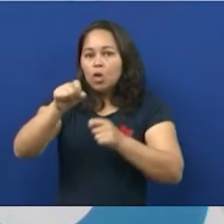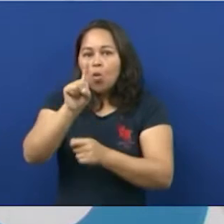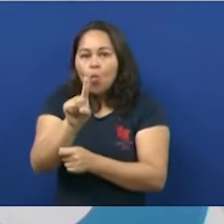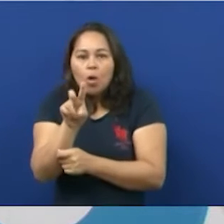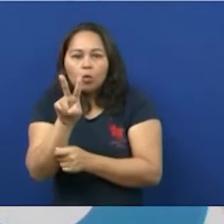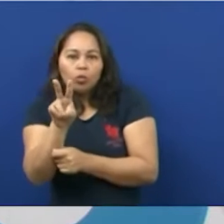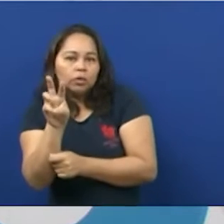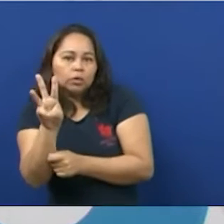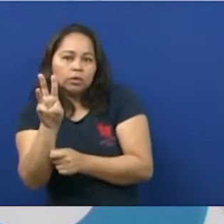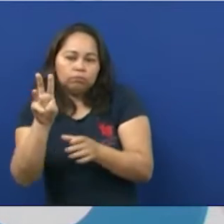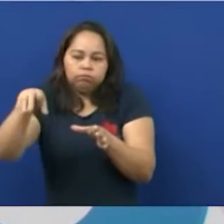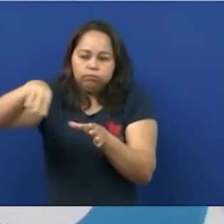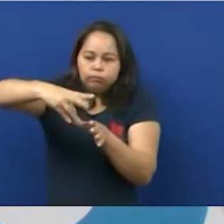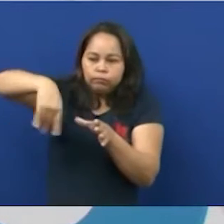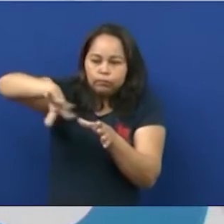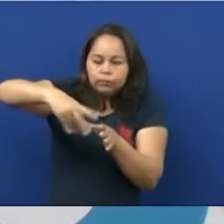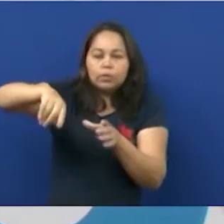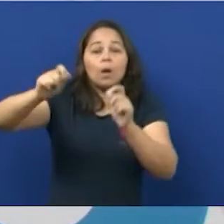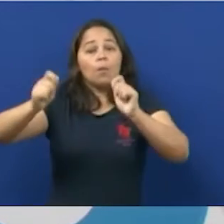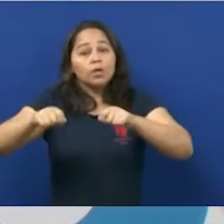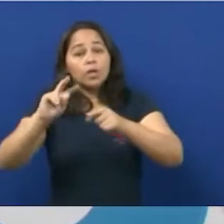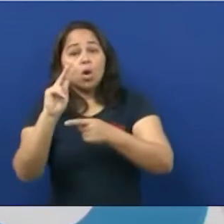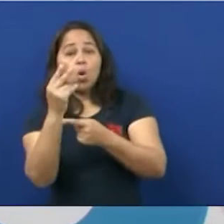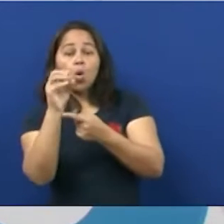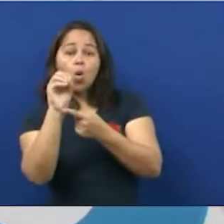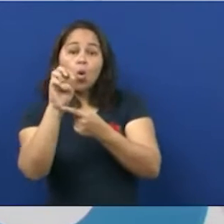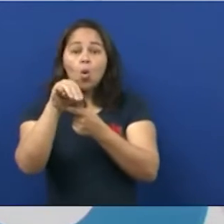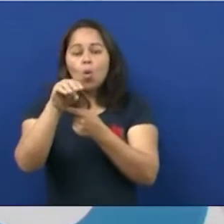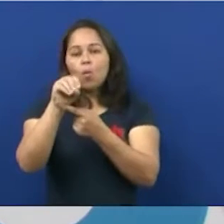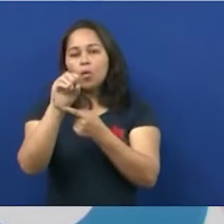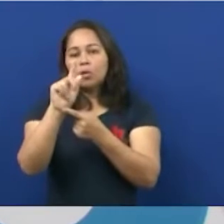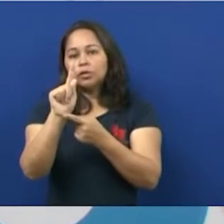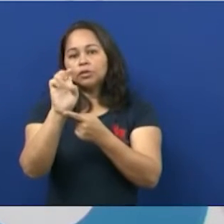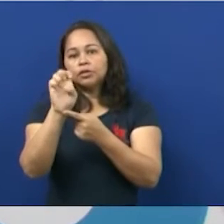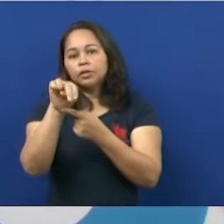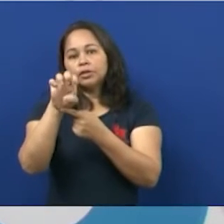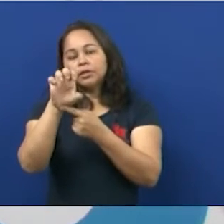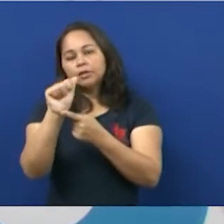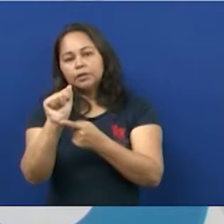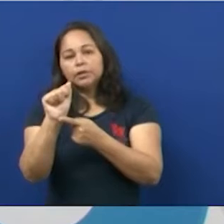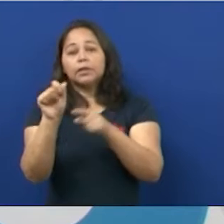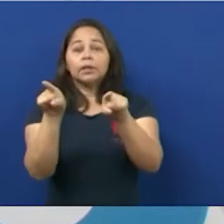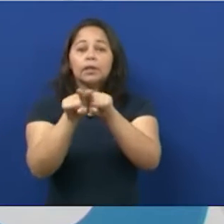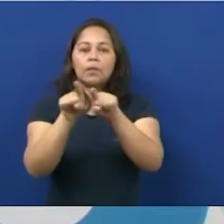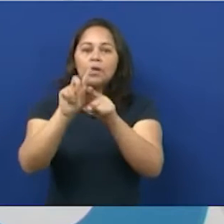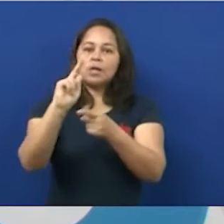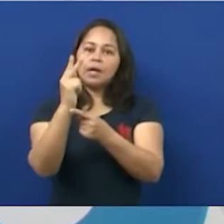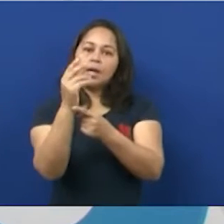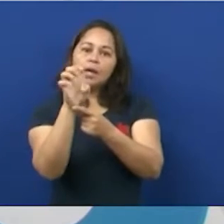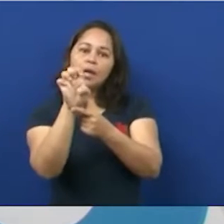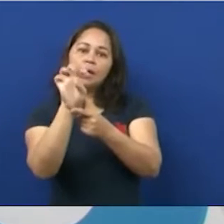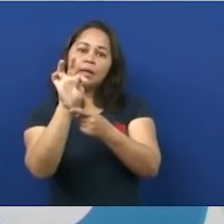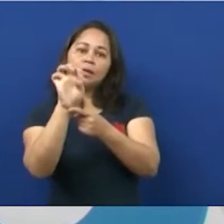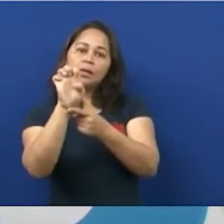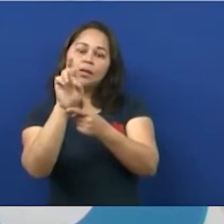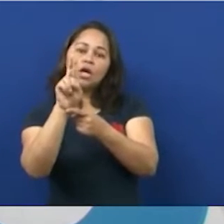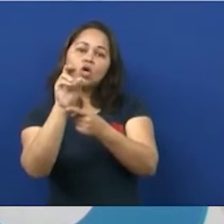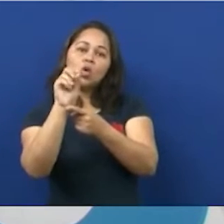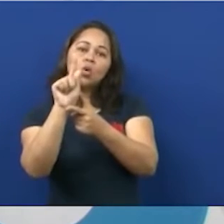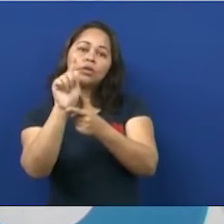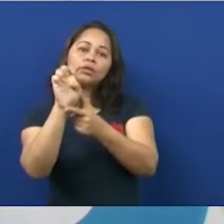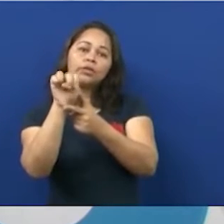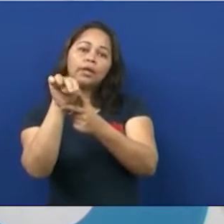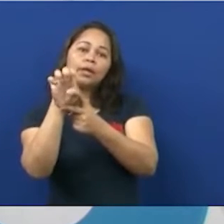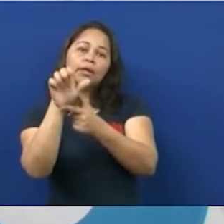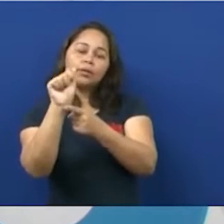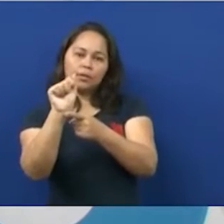podem ser tanto homogêneas, como podem ser heterogêneas. As misturas homogêneas, elas têm apenas uma fase em